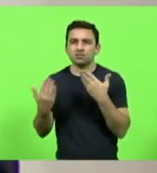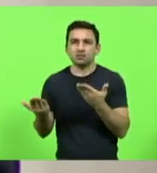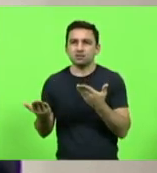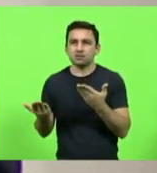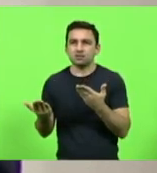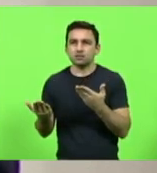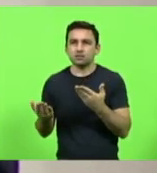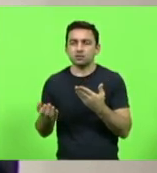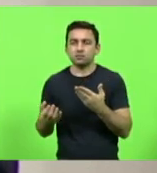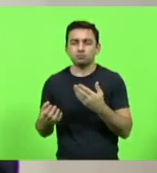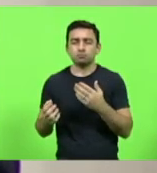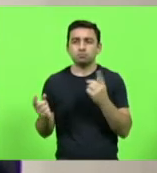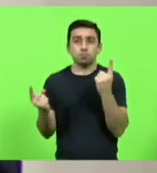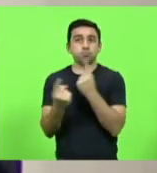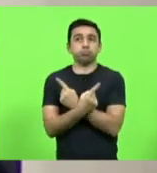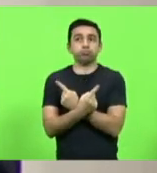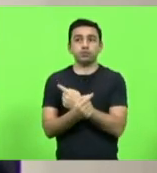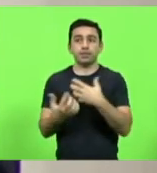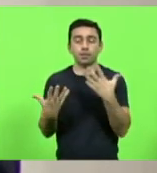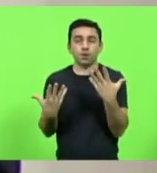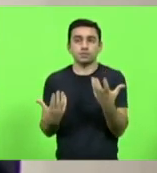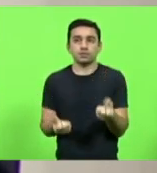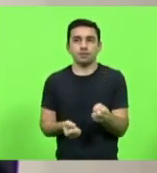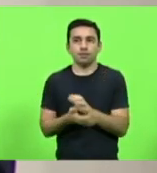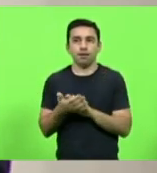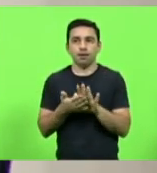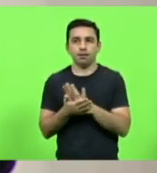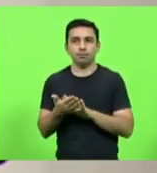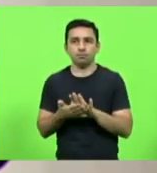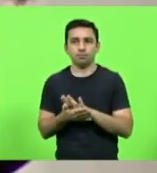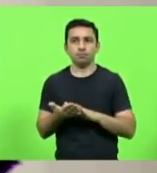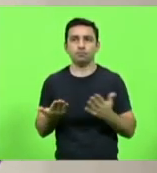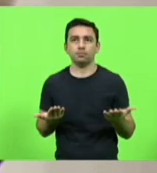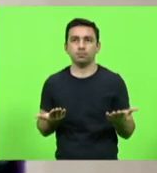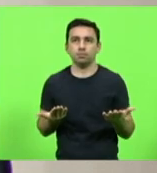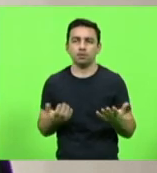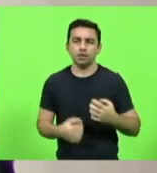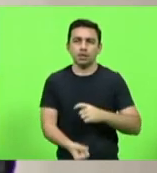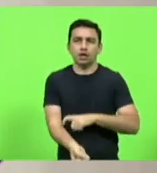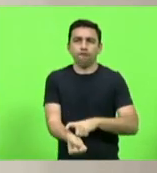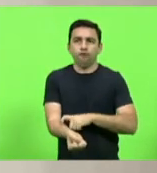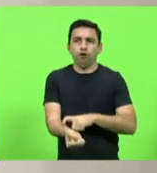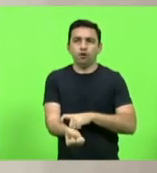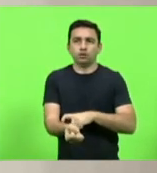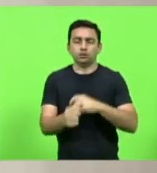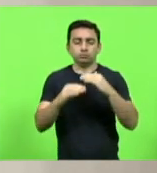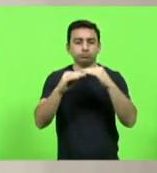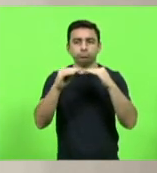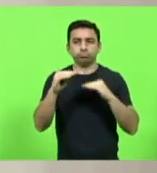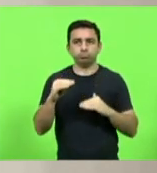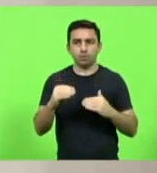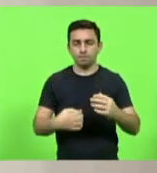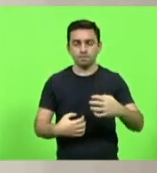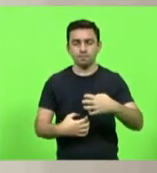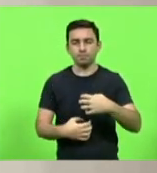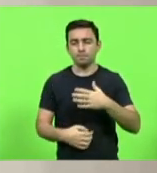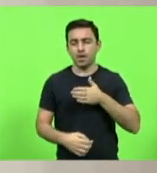ao contraditório, não aceita ser contraditado e fica nervoso e baixo nível, não é o meu